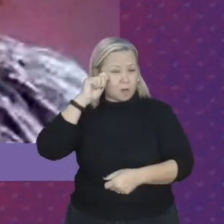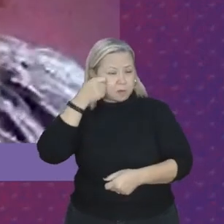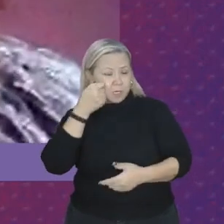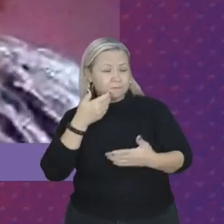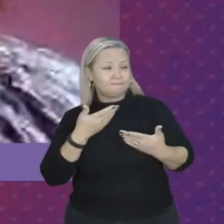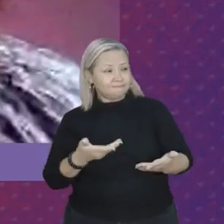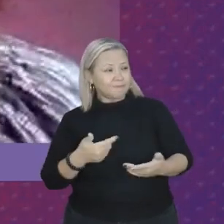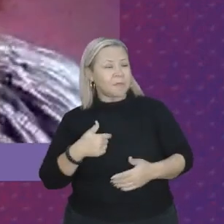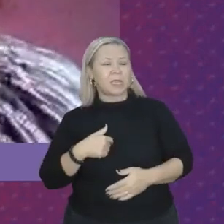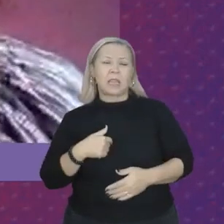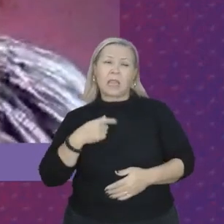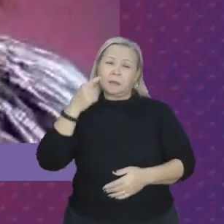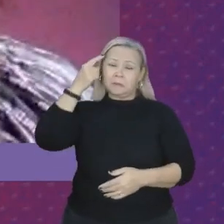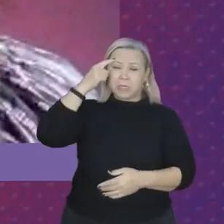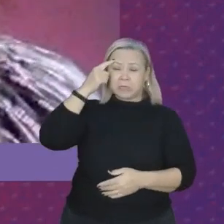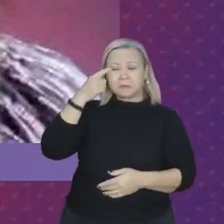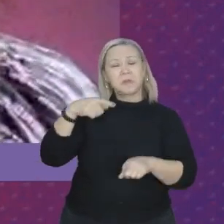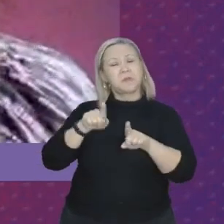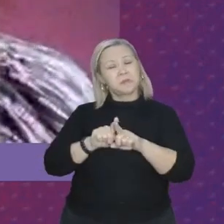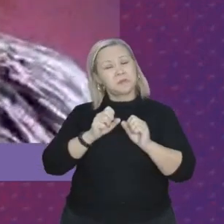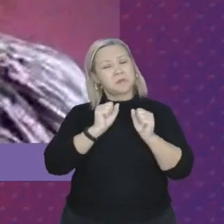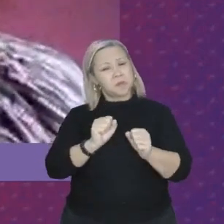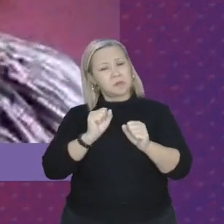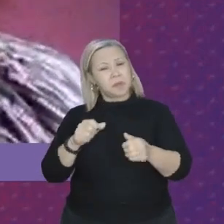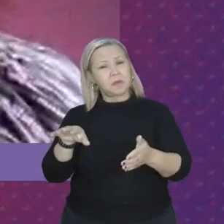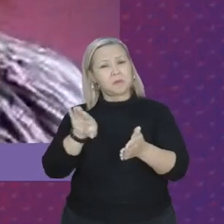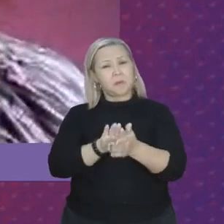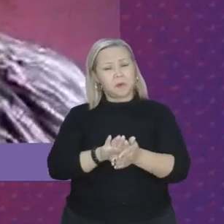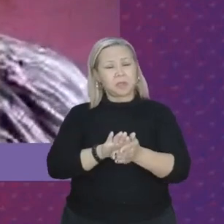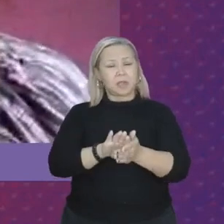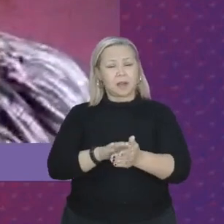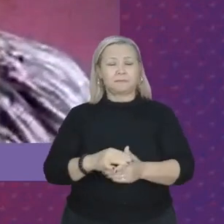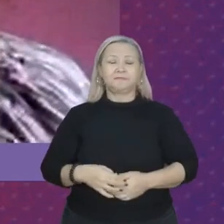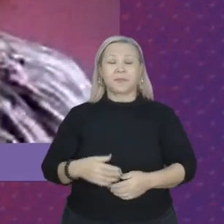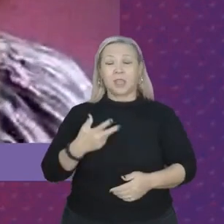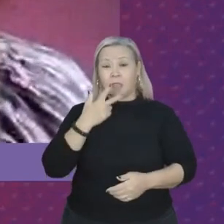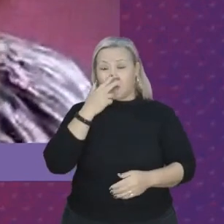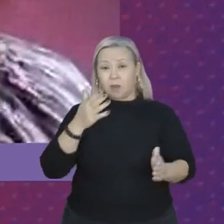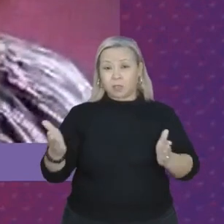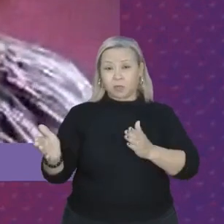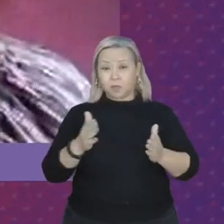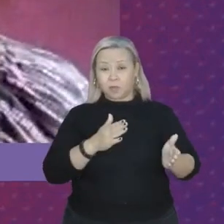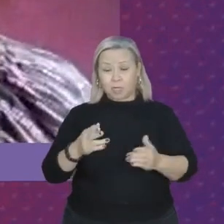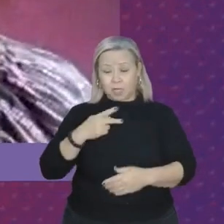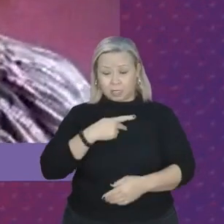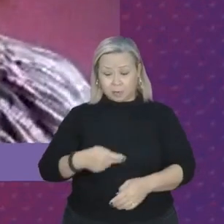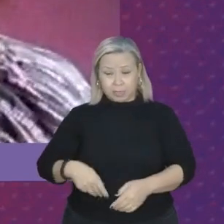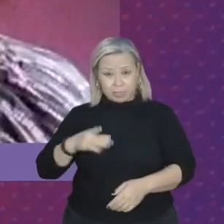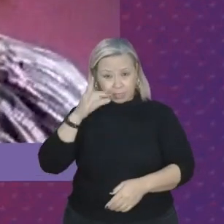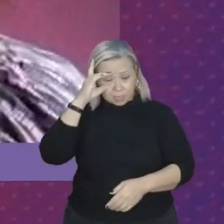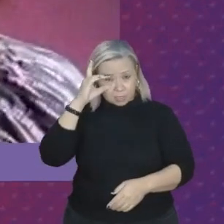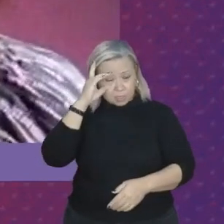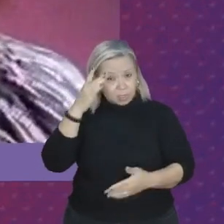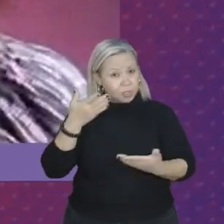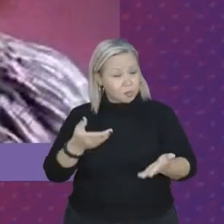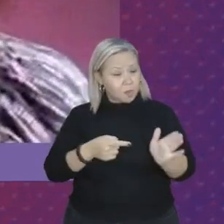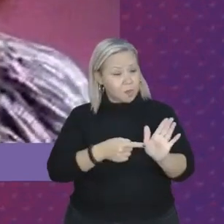eu também posso chegar lá, né? E acho que o mandato da presidenta Dilma mostrou muito isso pra gente. Depois do mandato,